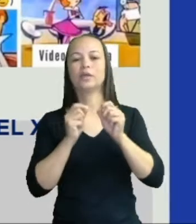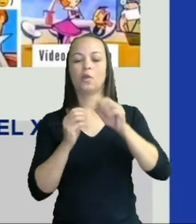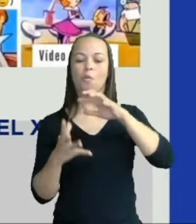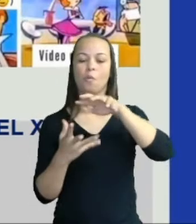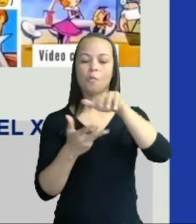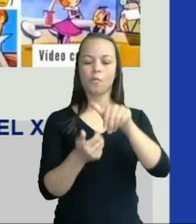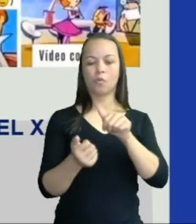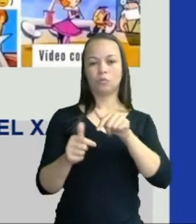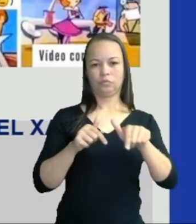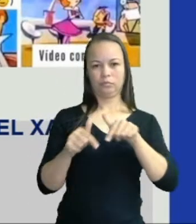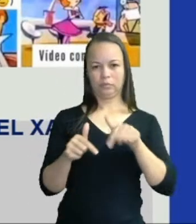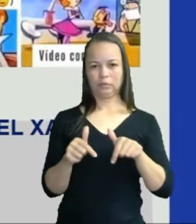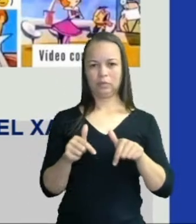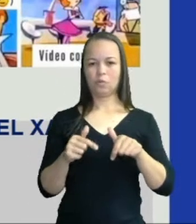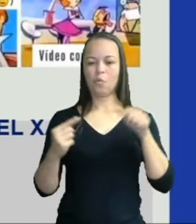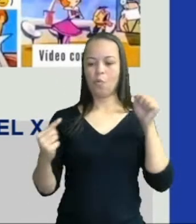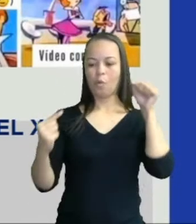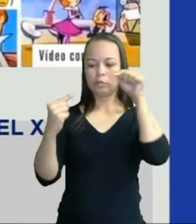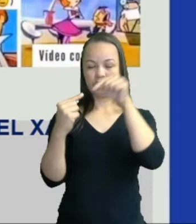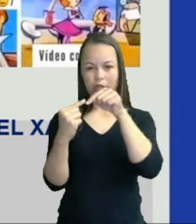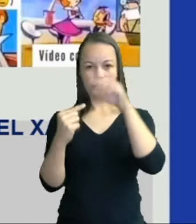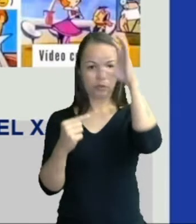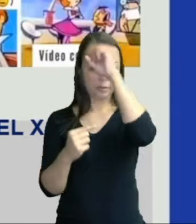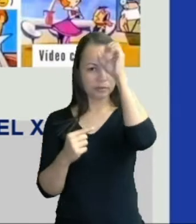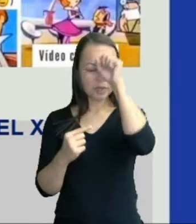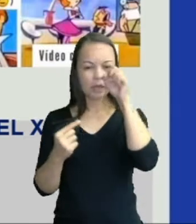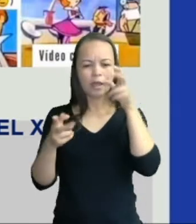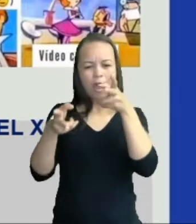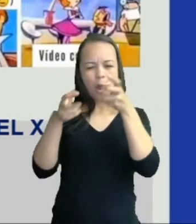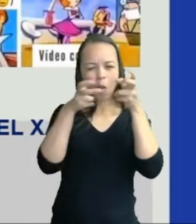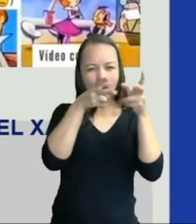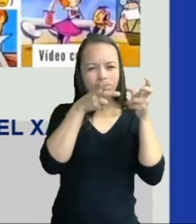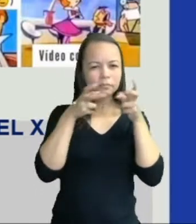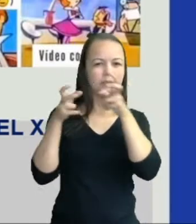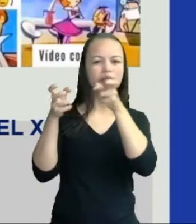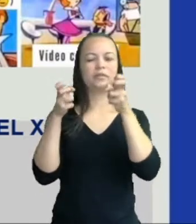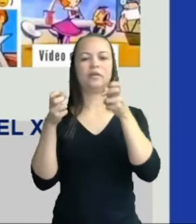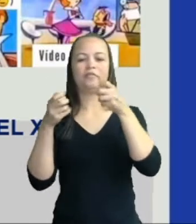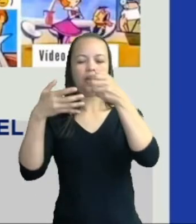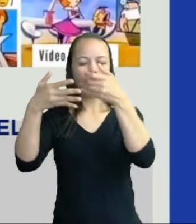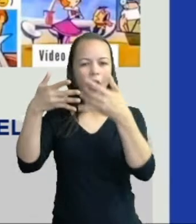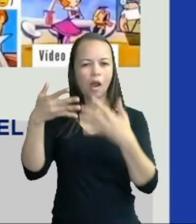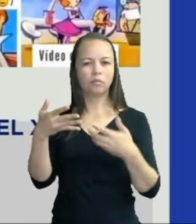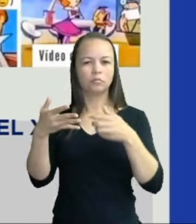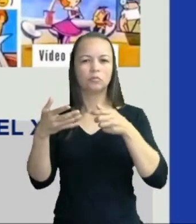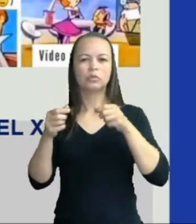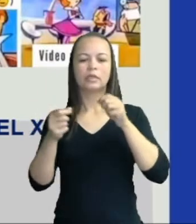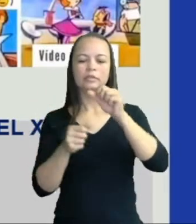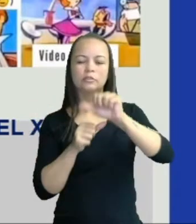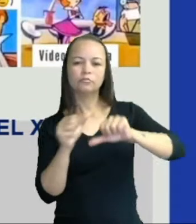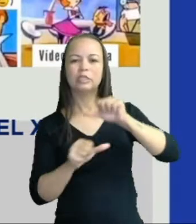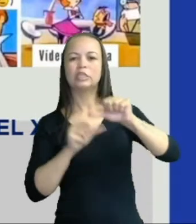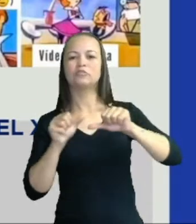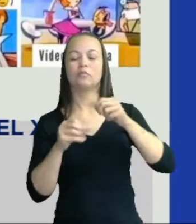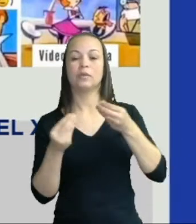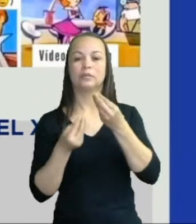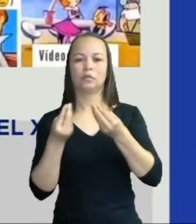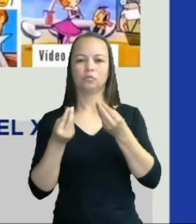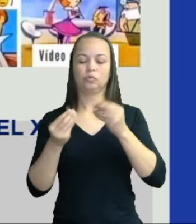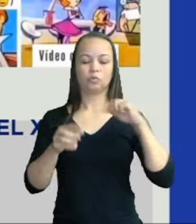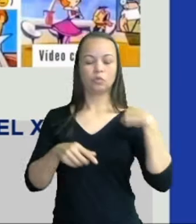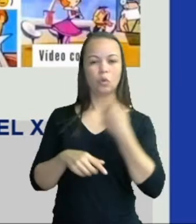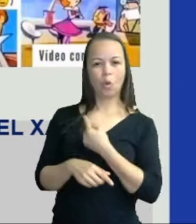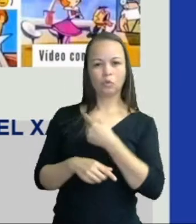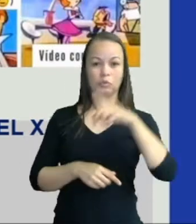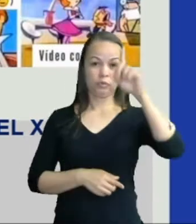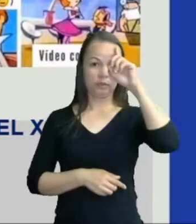O objeto de aprendizagem será observar as mudanças que ocorreram com os objetos de nosso cotidiano ao longo